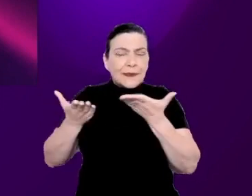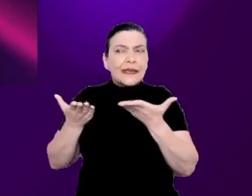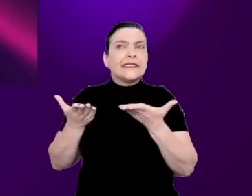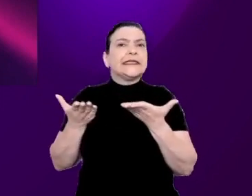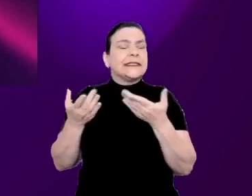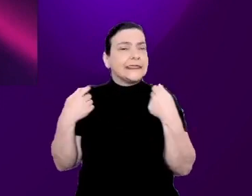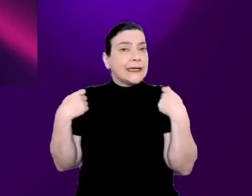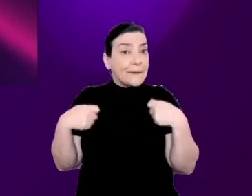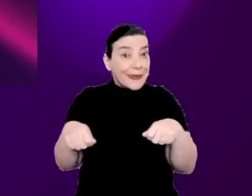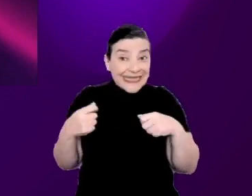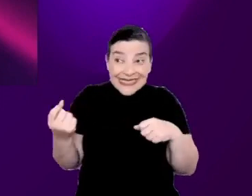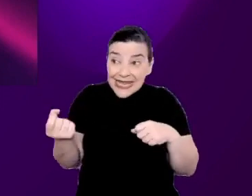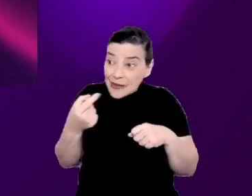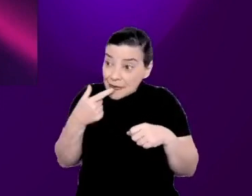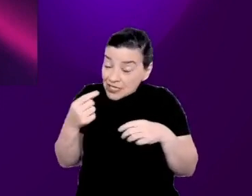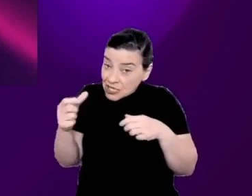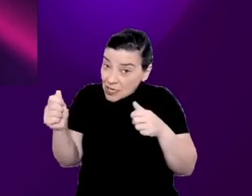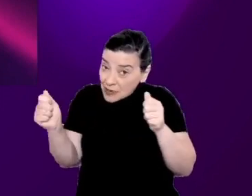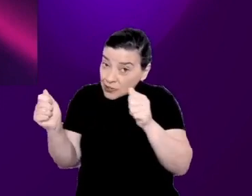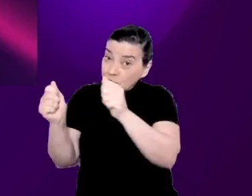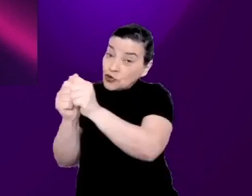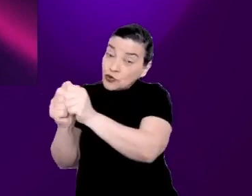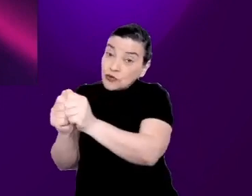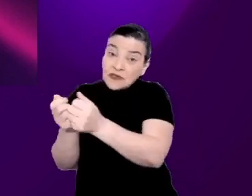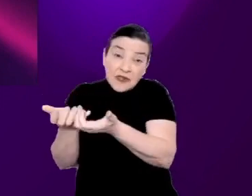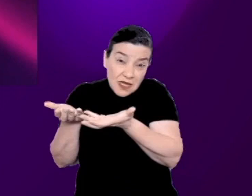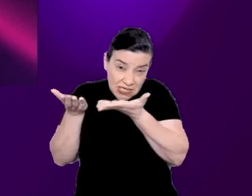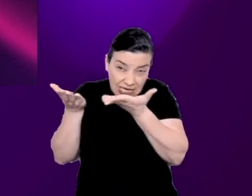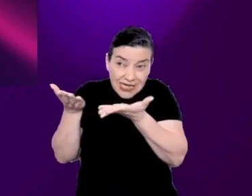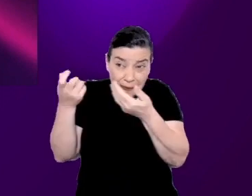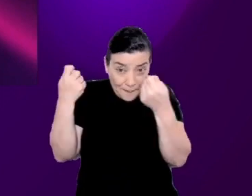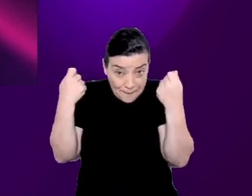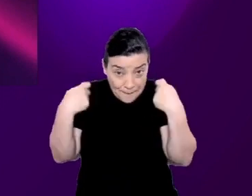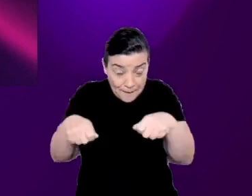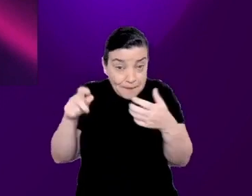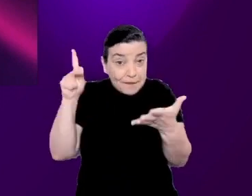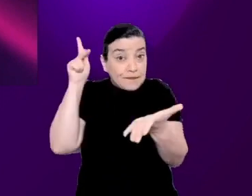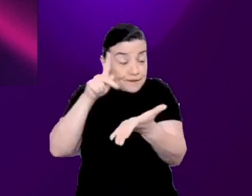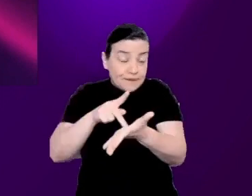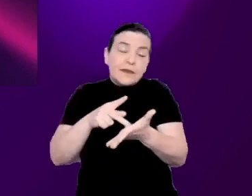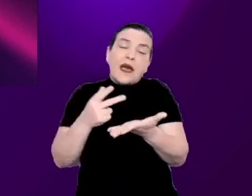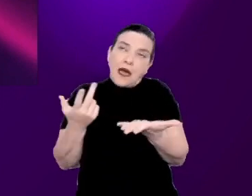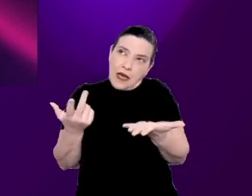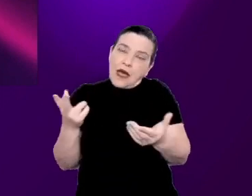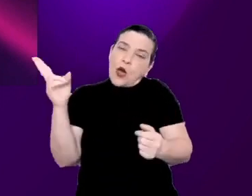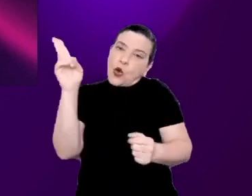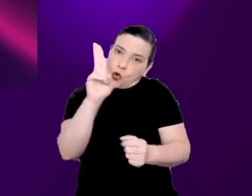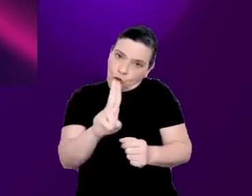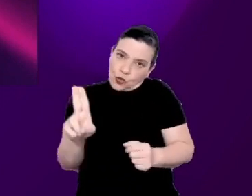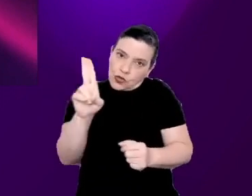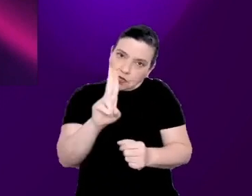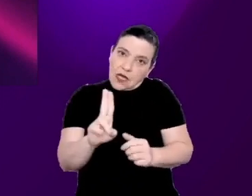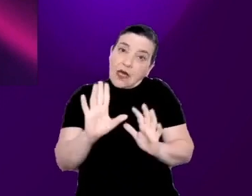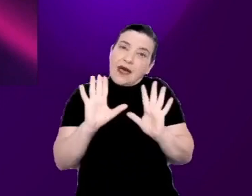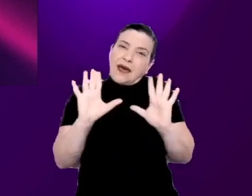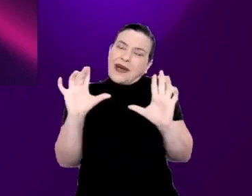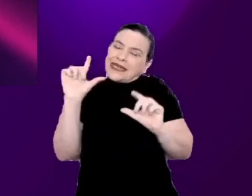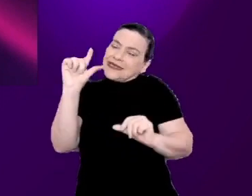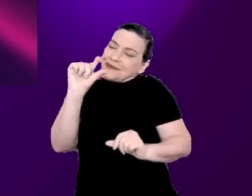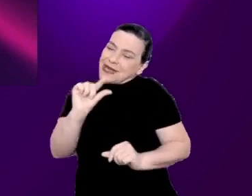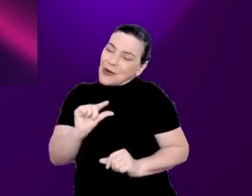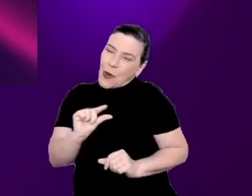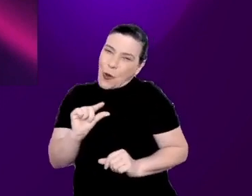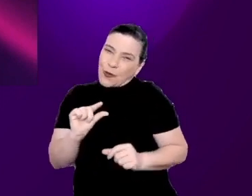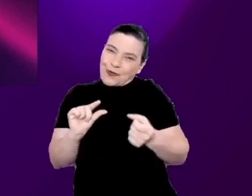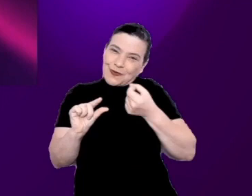precisa desse medicamento, né? Porque se esse paciente ele realmente precisa, ele tem que usar, mas ele tem que usar com a menor dose